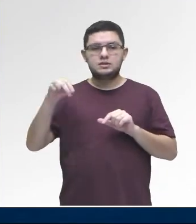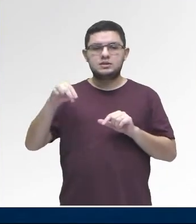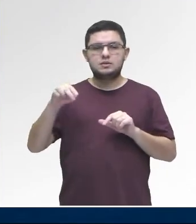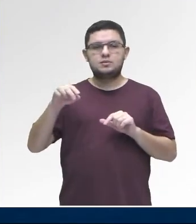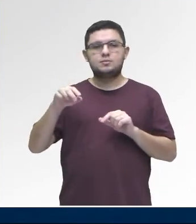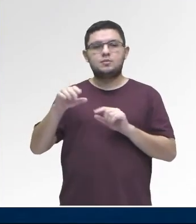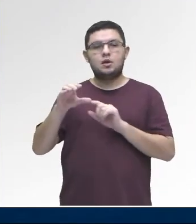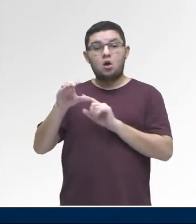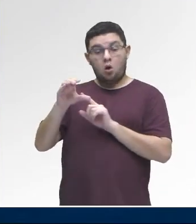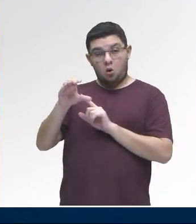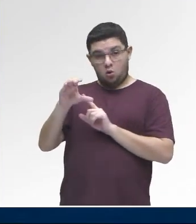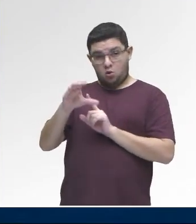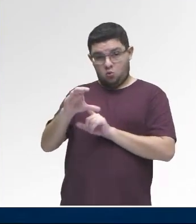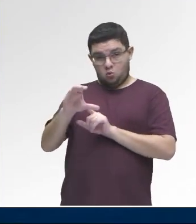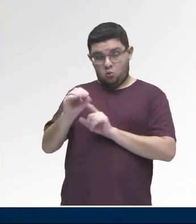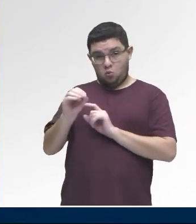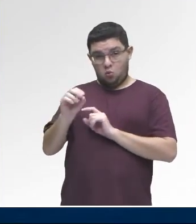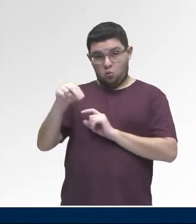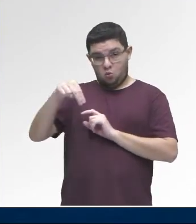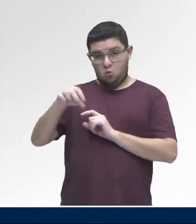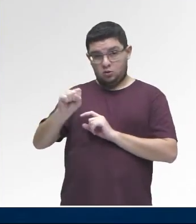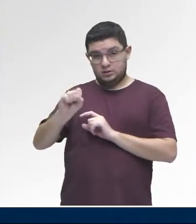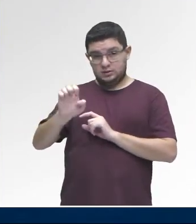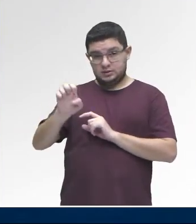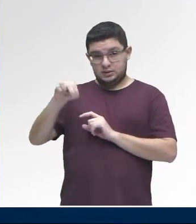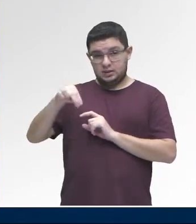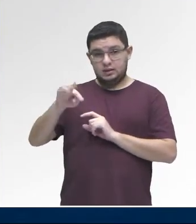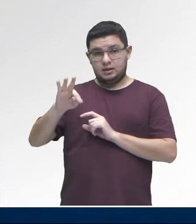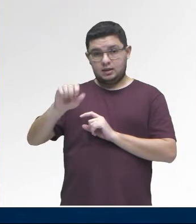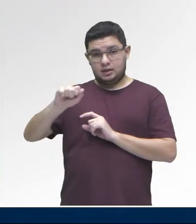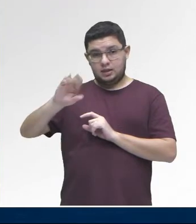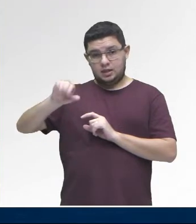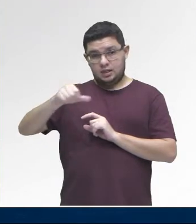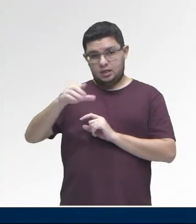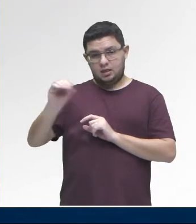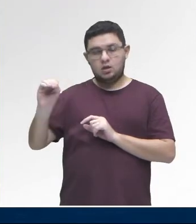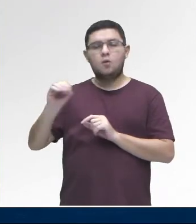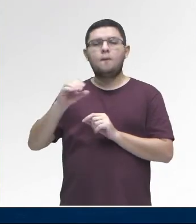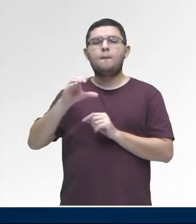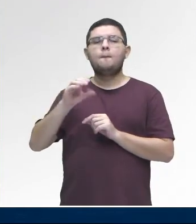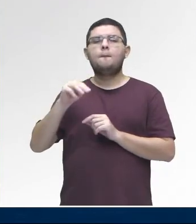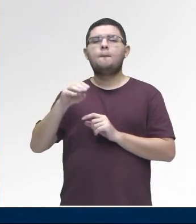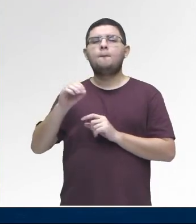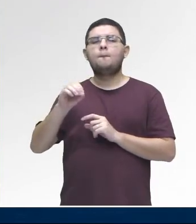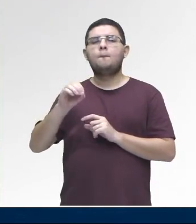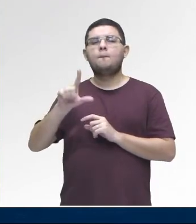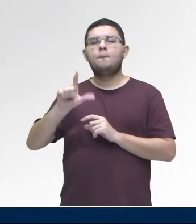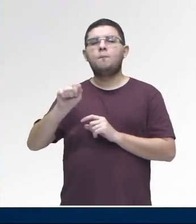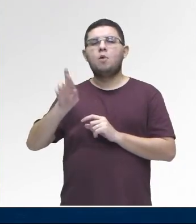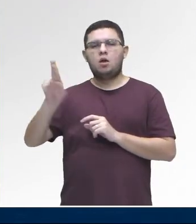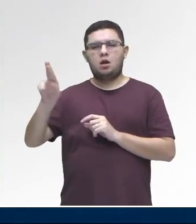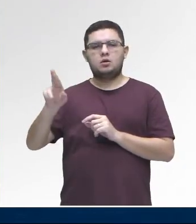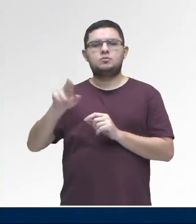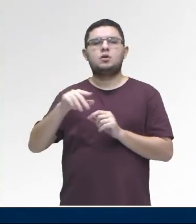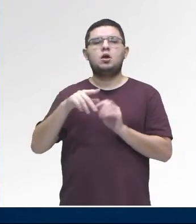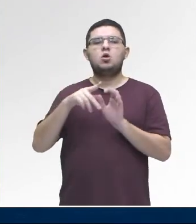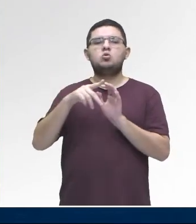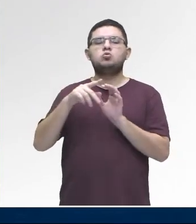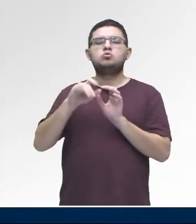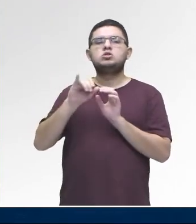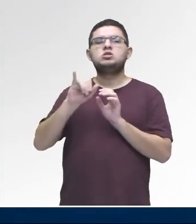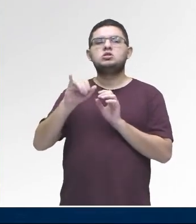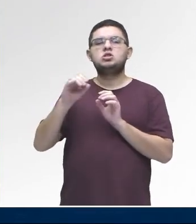molares dos íons do produto, né? Aqui nós sabemos que são os produtos